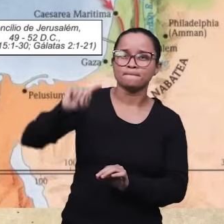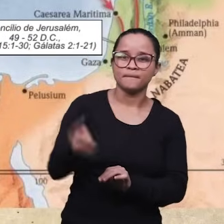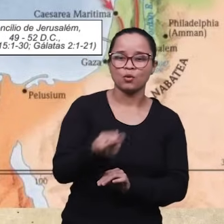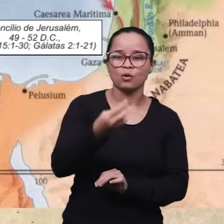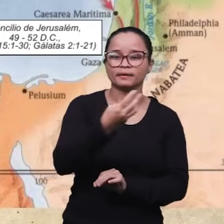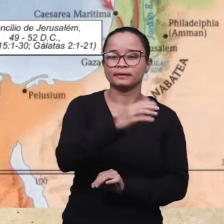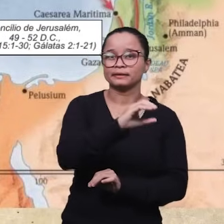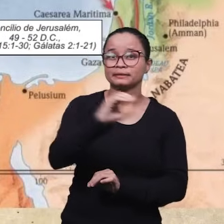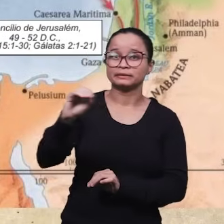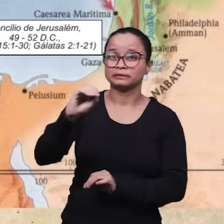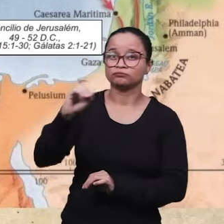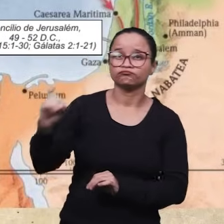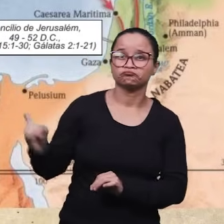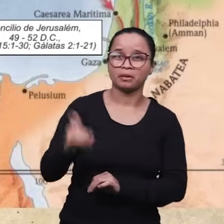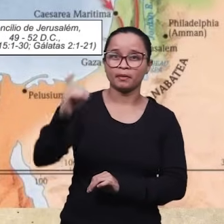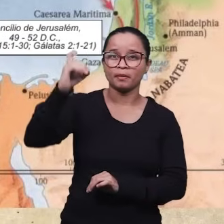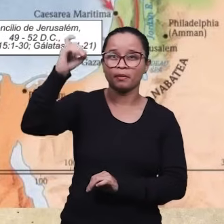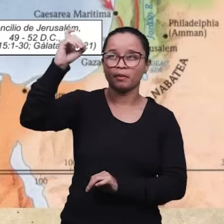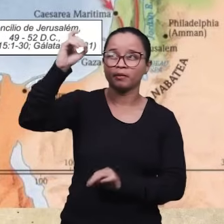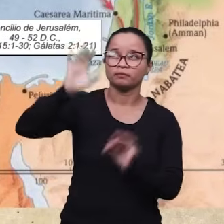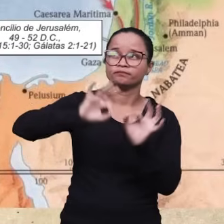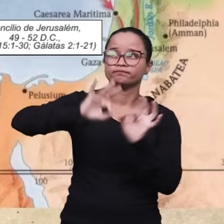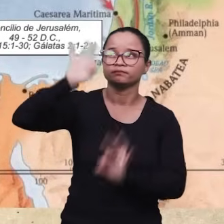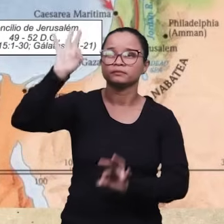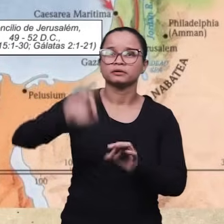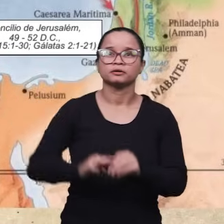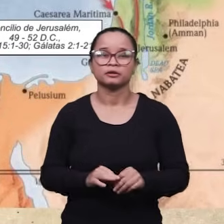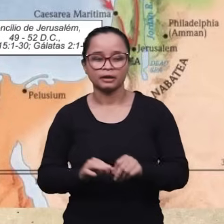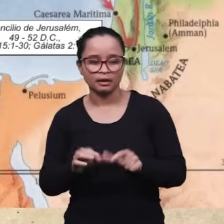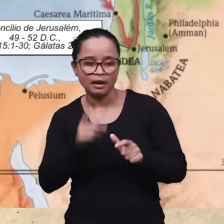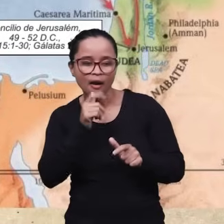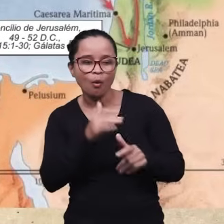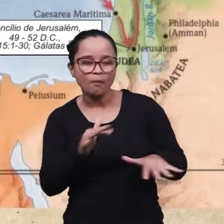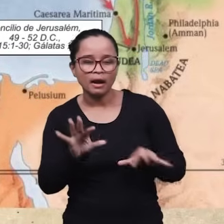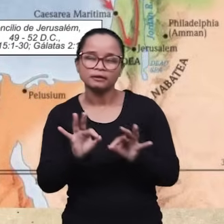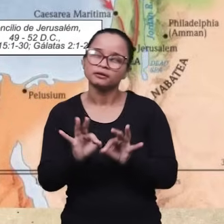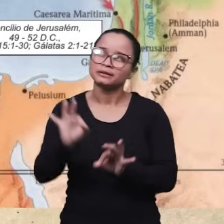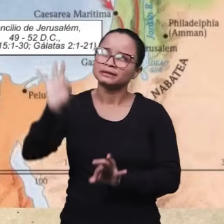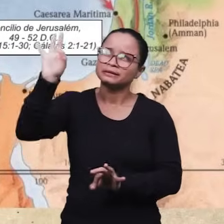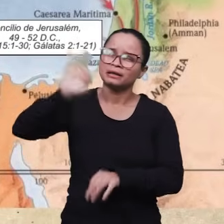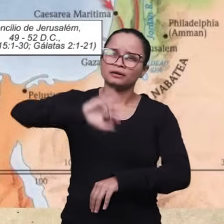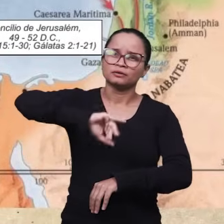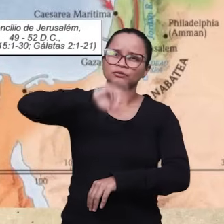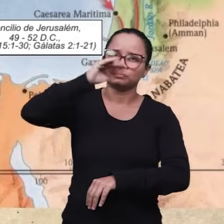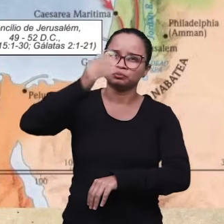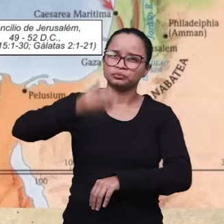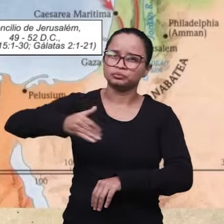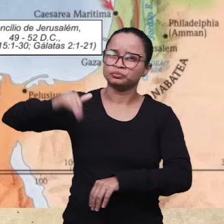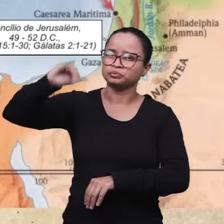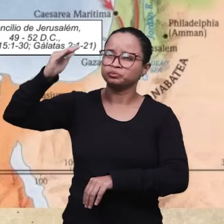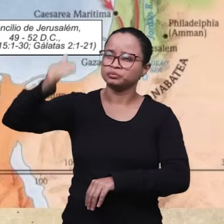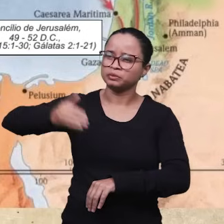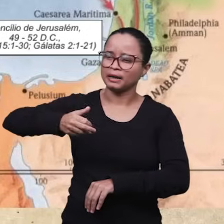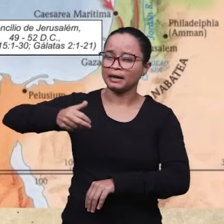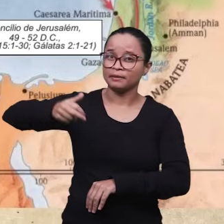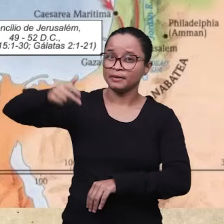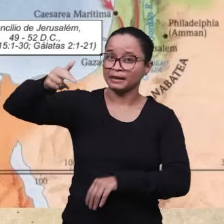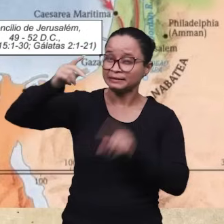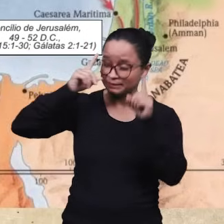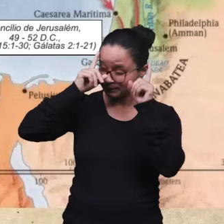de altitude, né, em relação ao nível do mar. Então era uma região montanhosa, uma caminhada difícil, mas